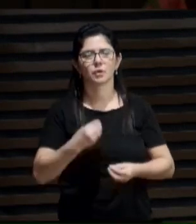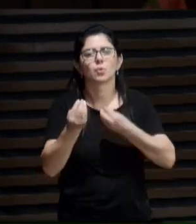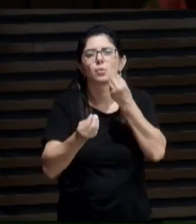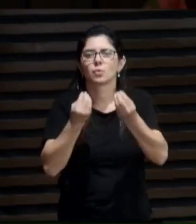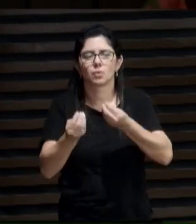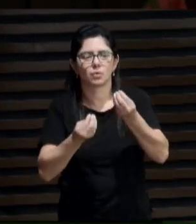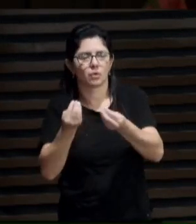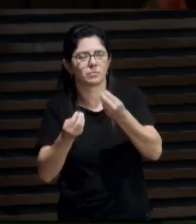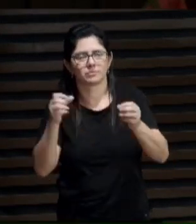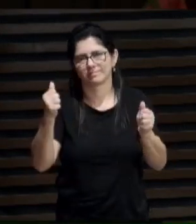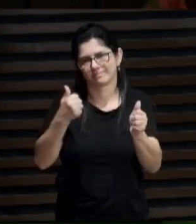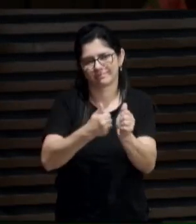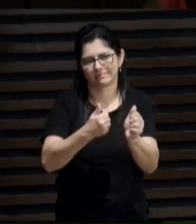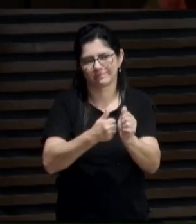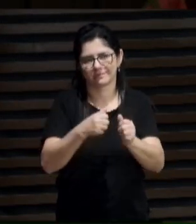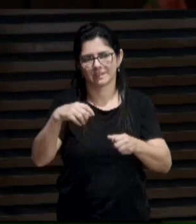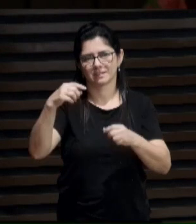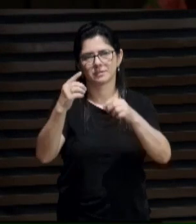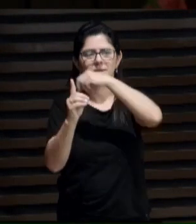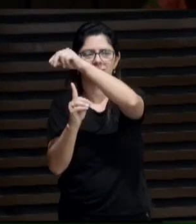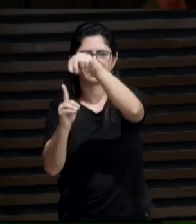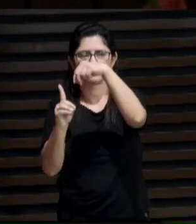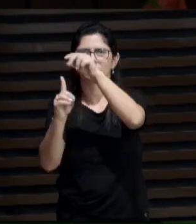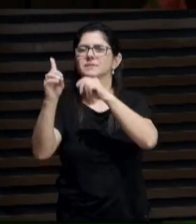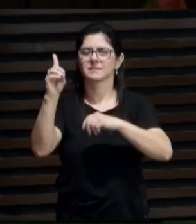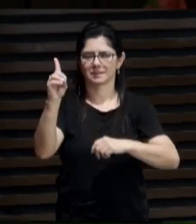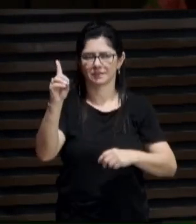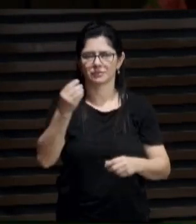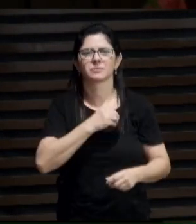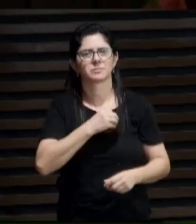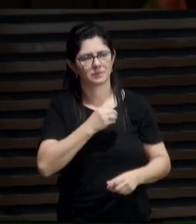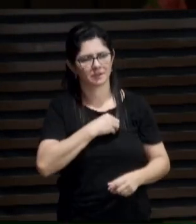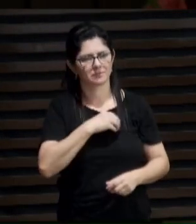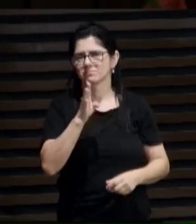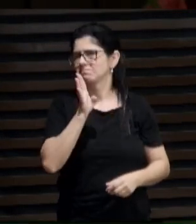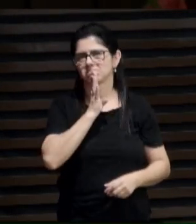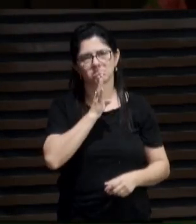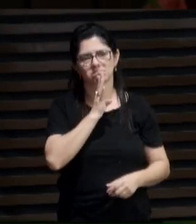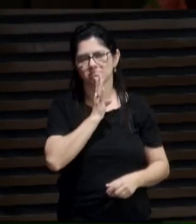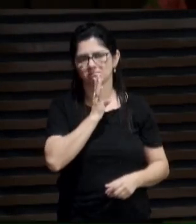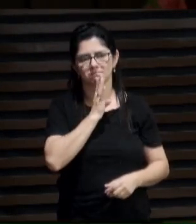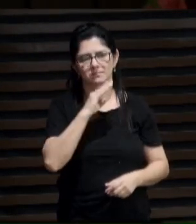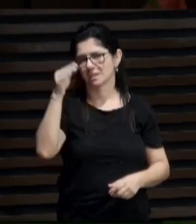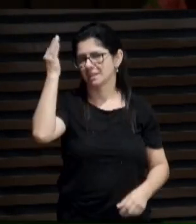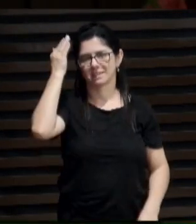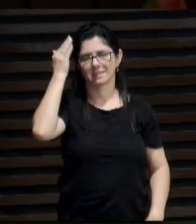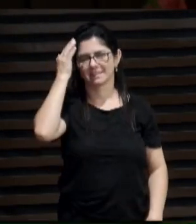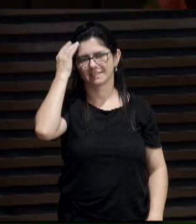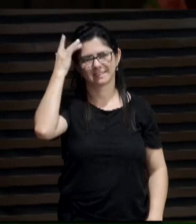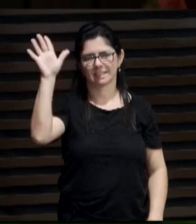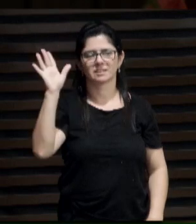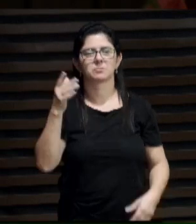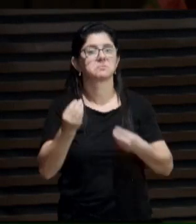Deus Santo, sendo eu um pecador, não conhecendo e sem saber como,